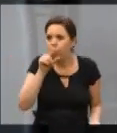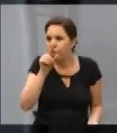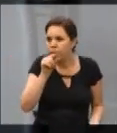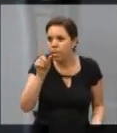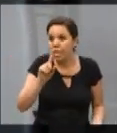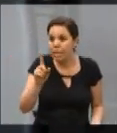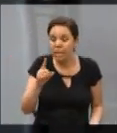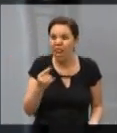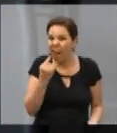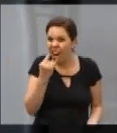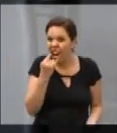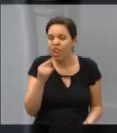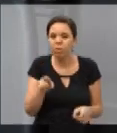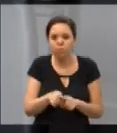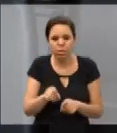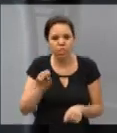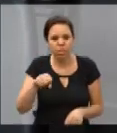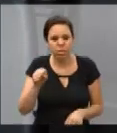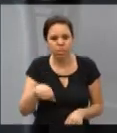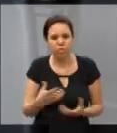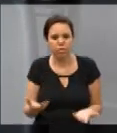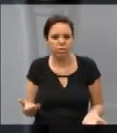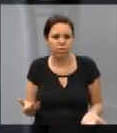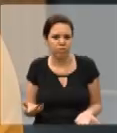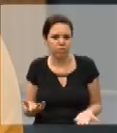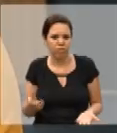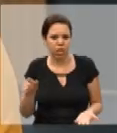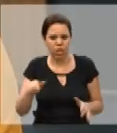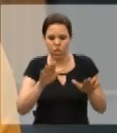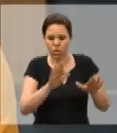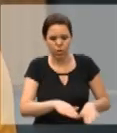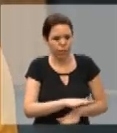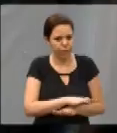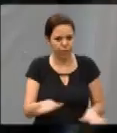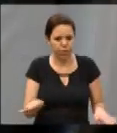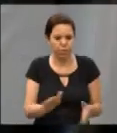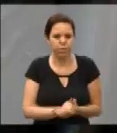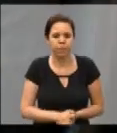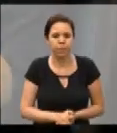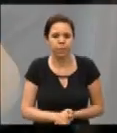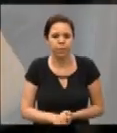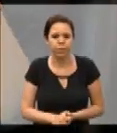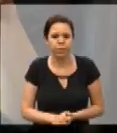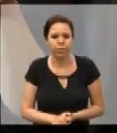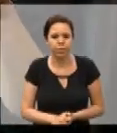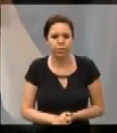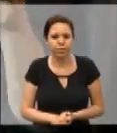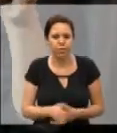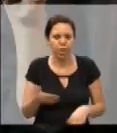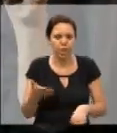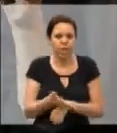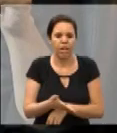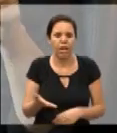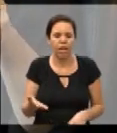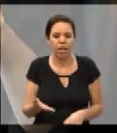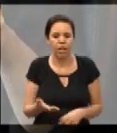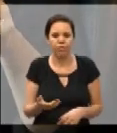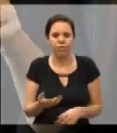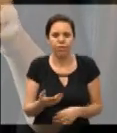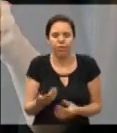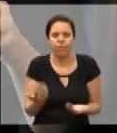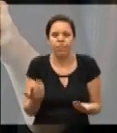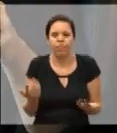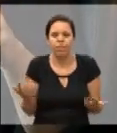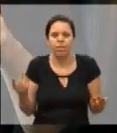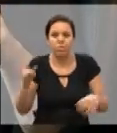meu Deus. Morcegos. Aí eu fiquei desesperada, aí eu saí e falei, não, aqui eu não fico mais. Aí eu entrava no banheiro, não tinha forro, eu falava, meu Deus, vai